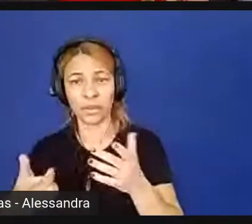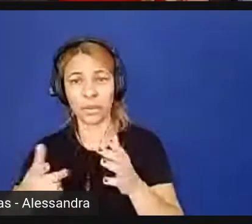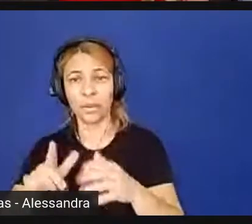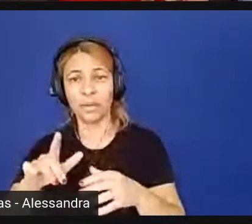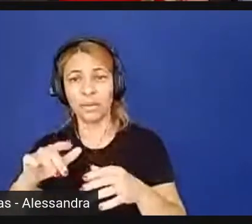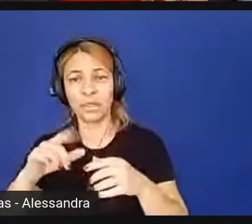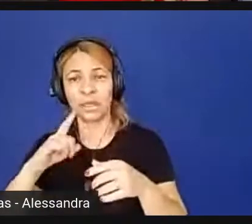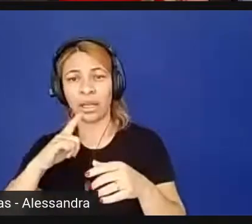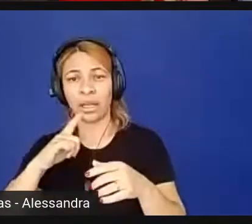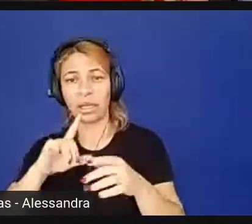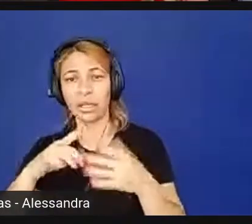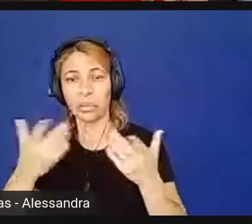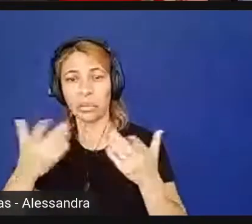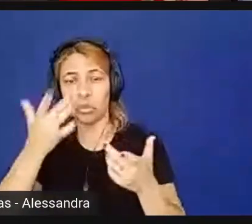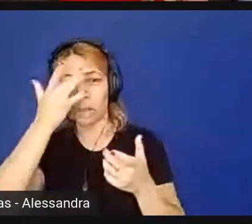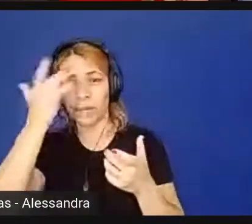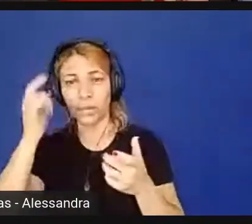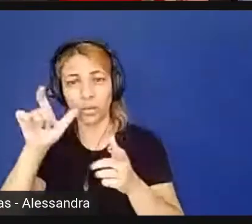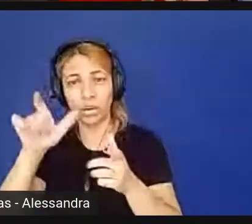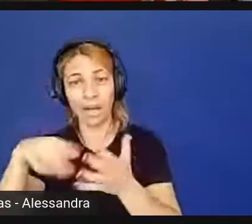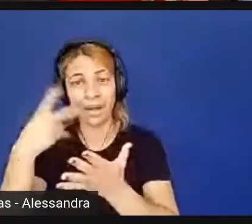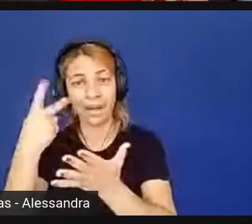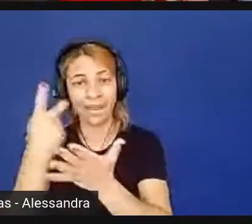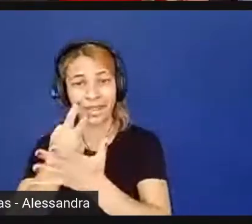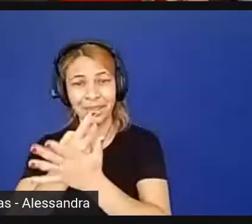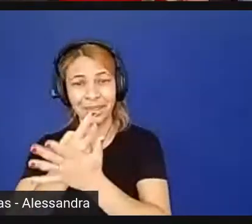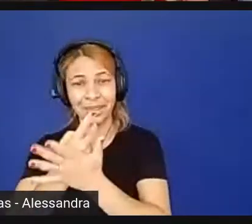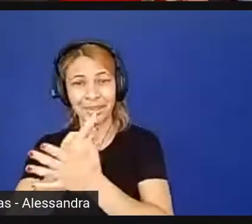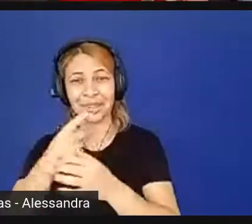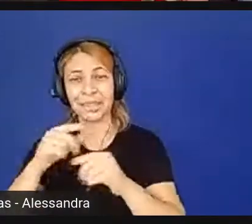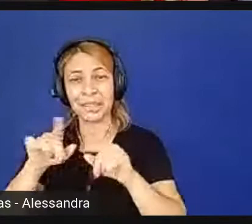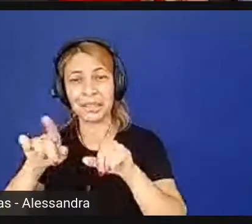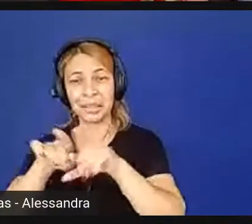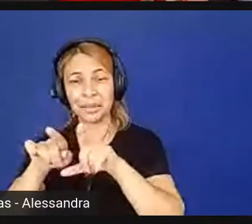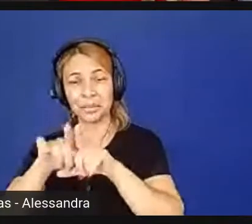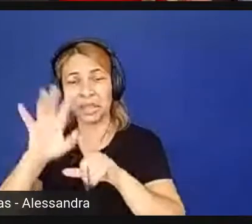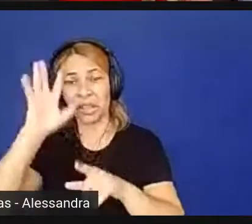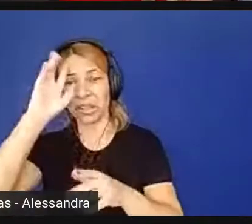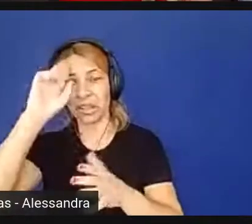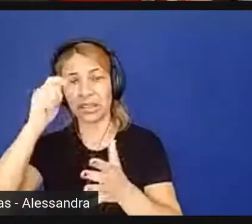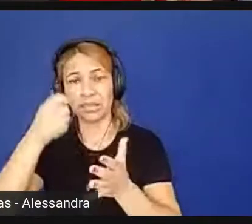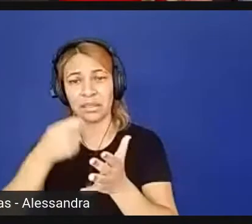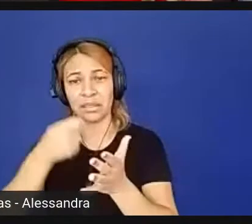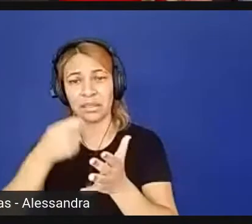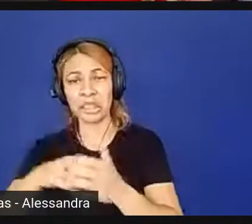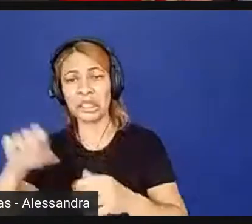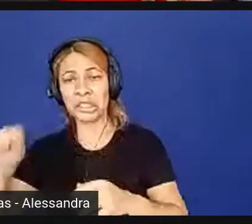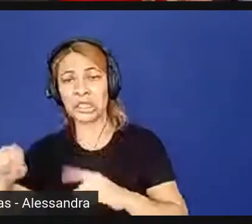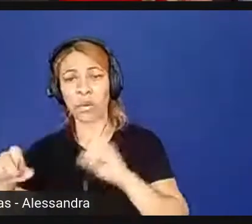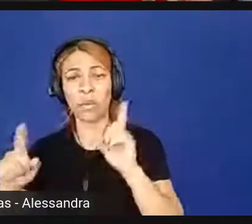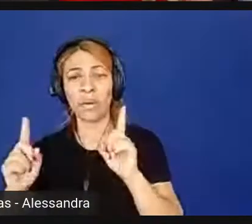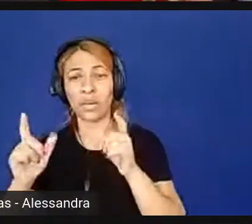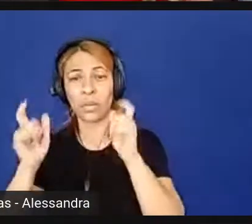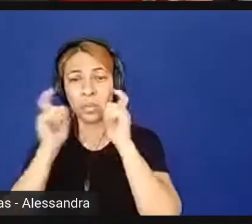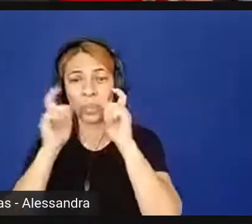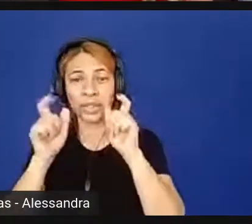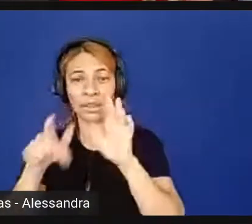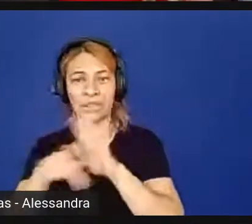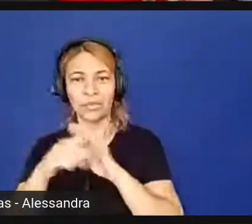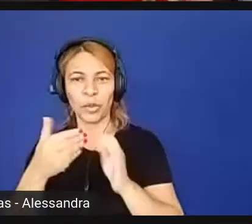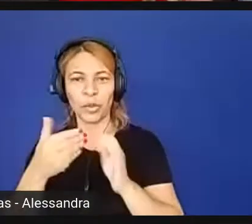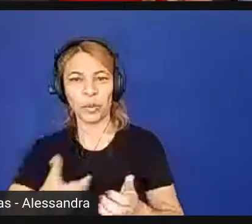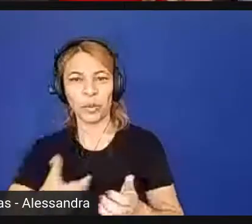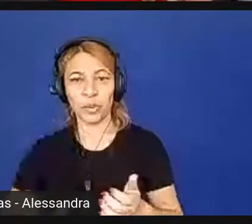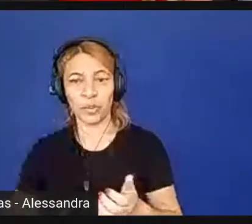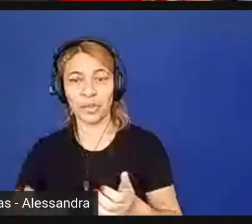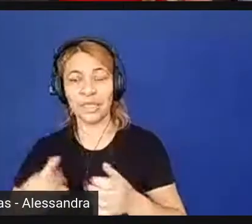riscos de um agente errar gravemente ou decidir para si ou para outro em detrimento do interesse público. Sempre tem um